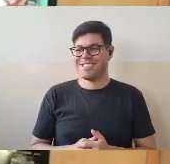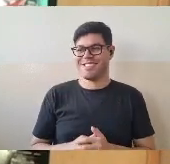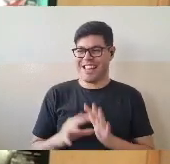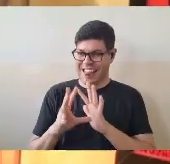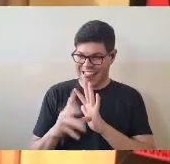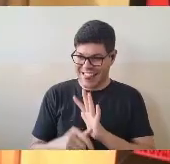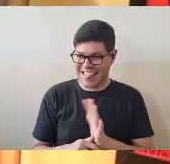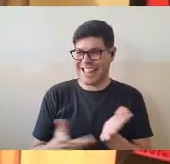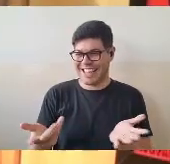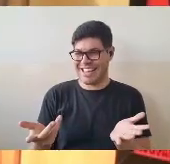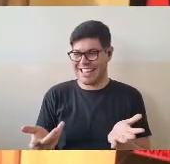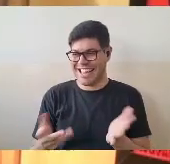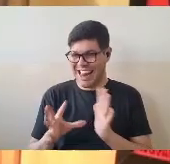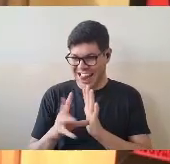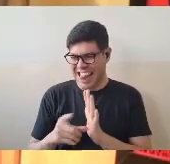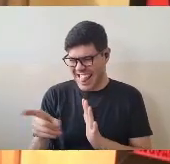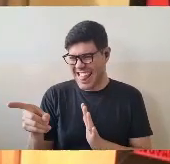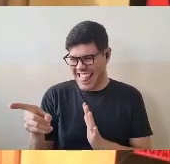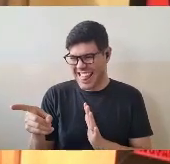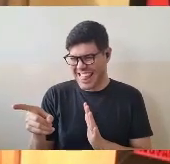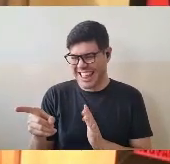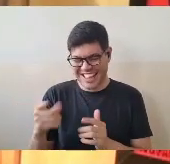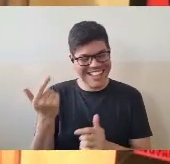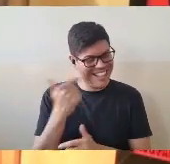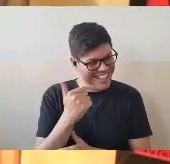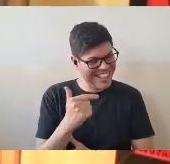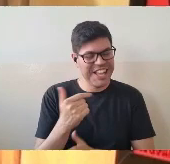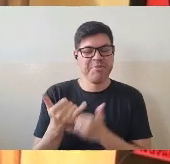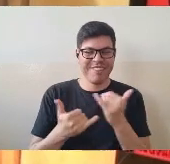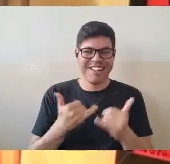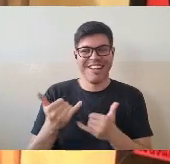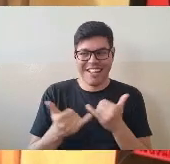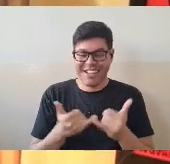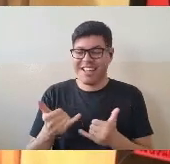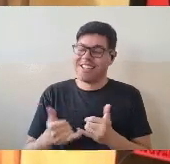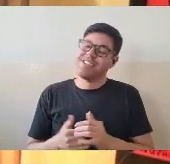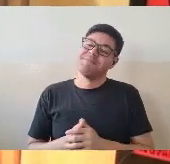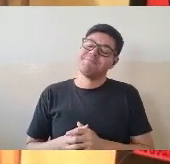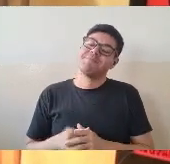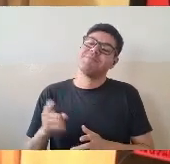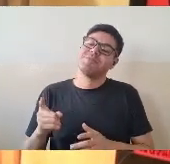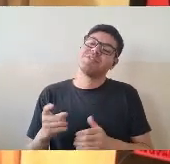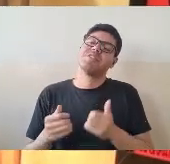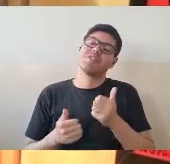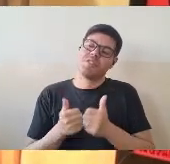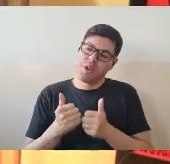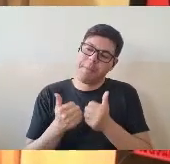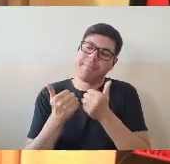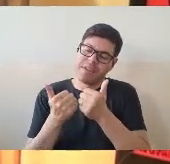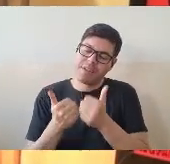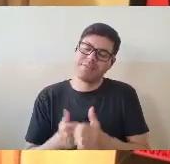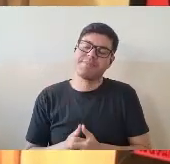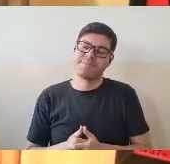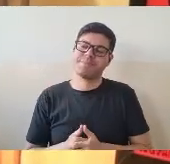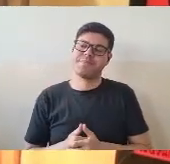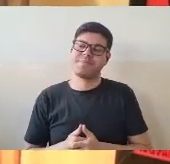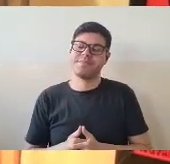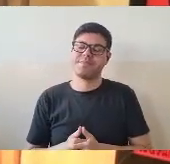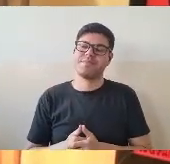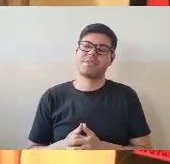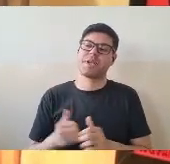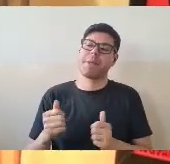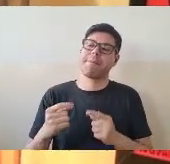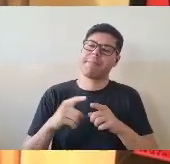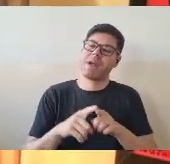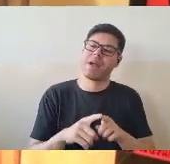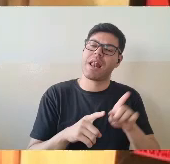Com o doutor Washington, né? Washington. De parceria. Foi lá na Unimed. Washington, Massaro. Eles gostam muito, tá? O